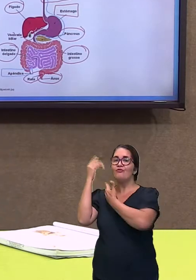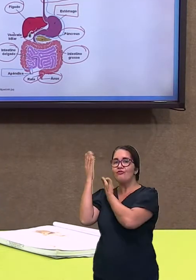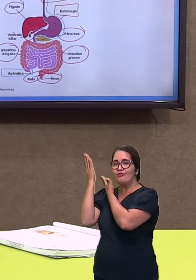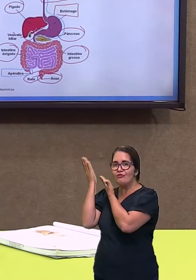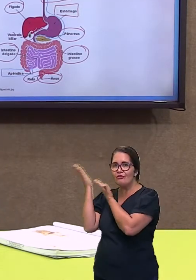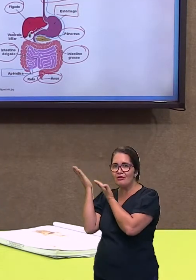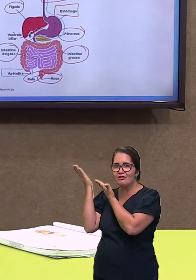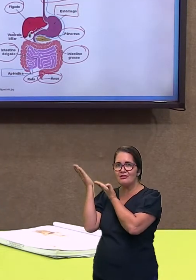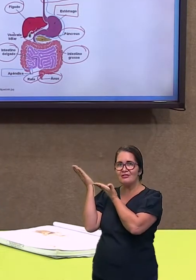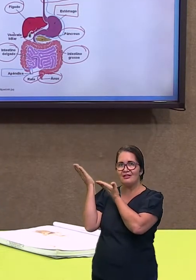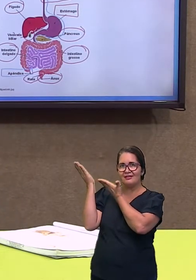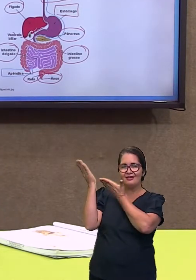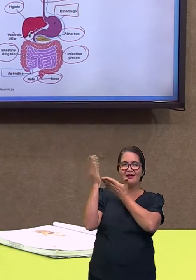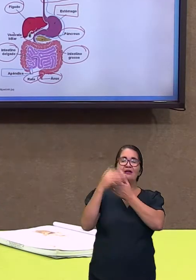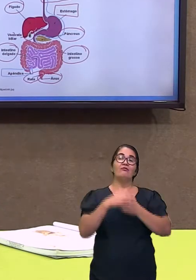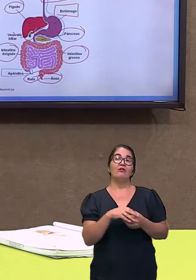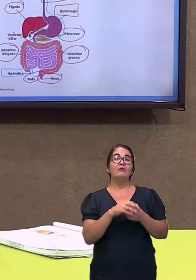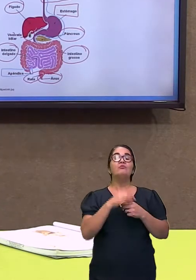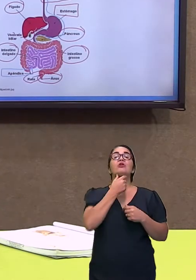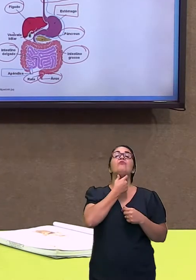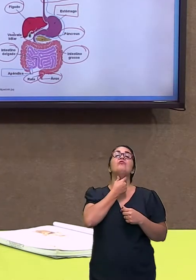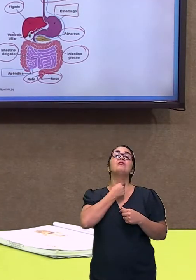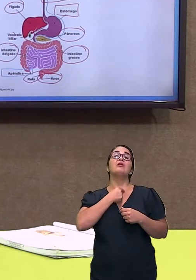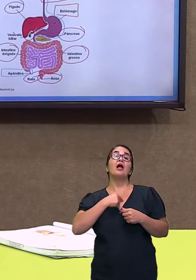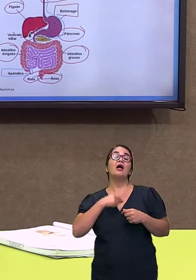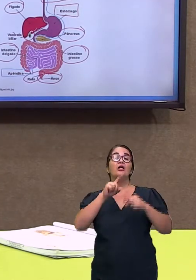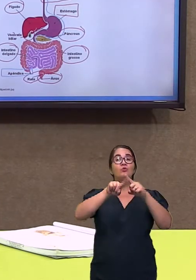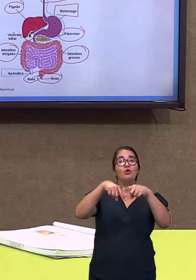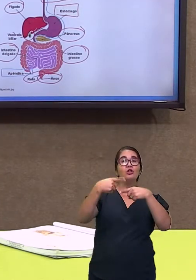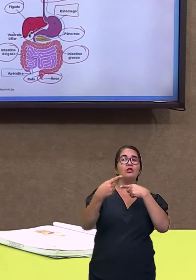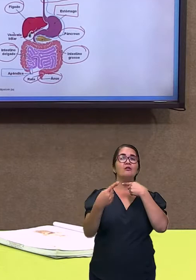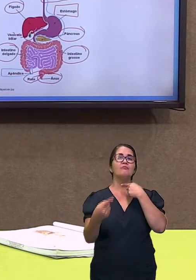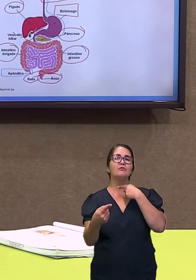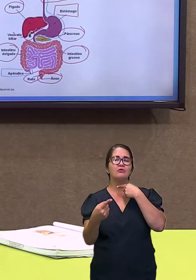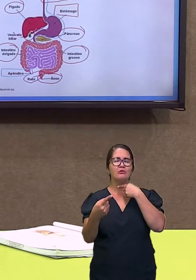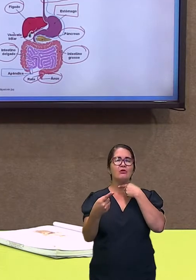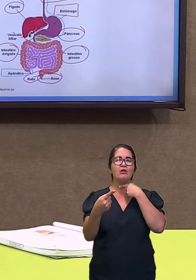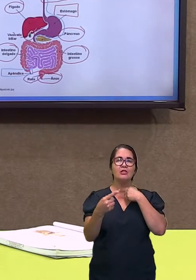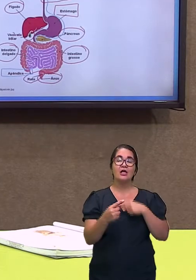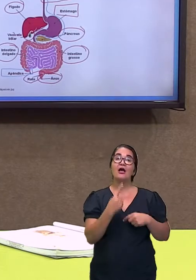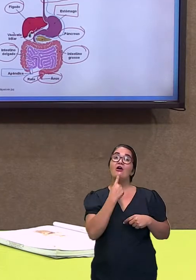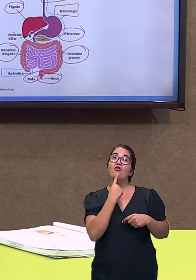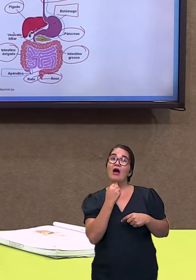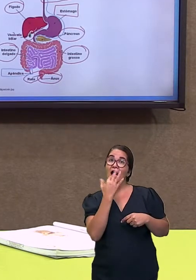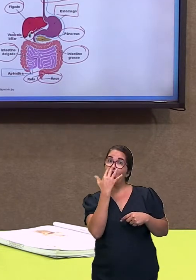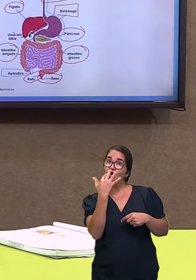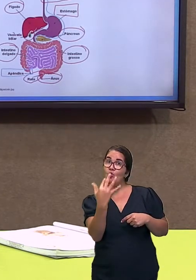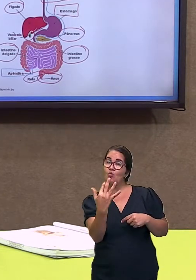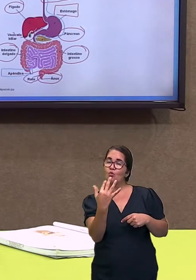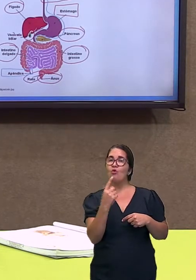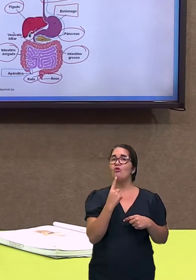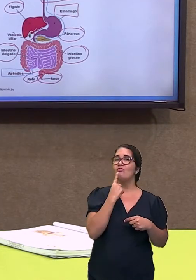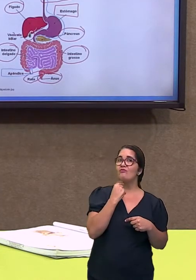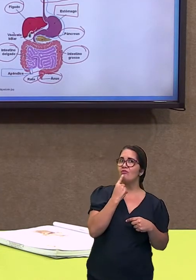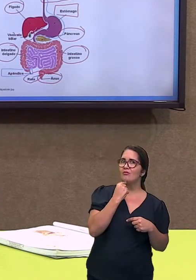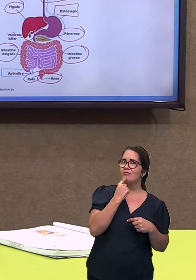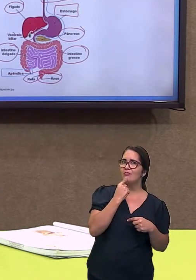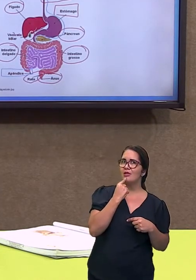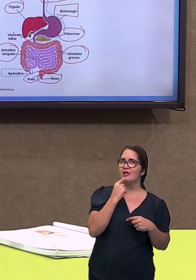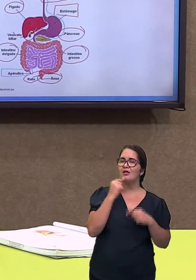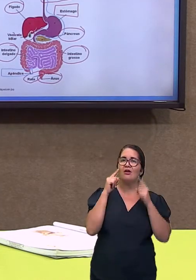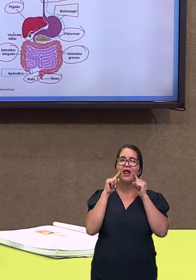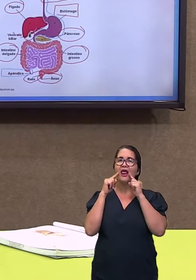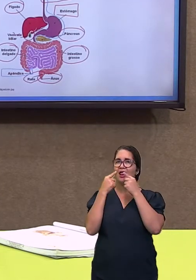vamos fazer a língua, ó, o vermelho, né, para poder simbolizar a nossa língua. A gente